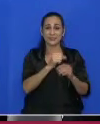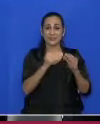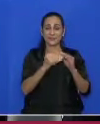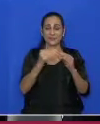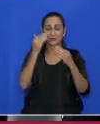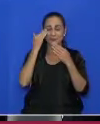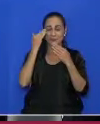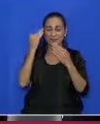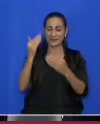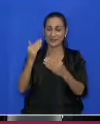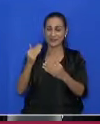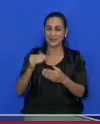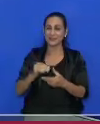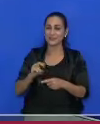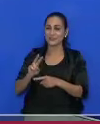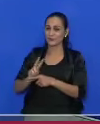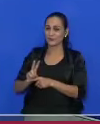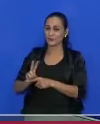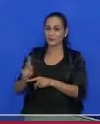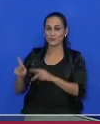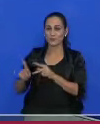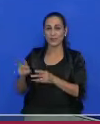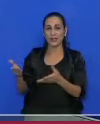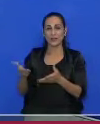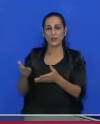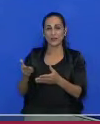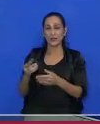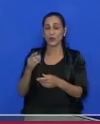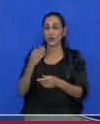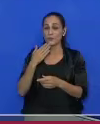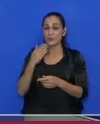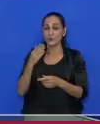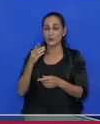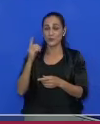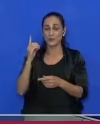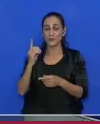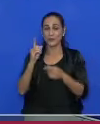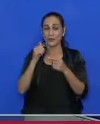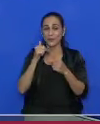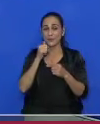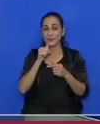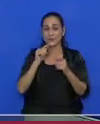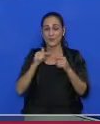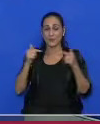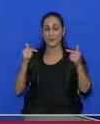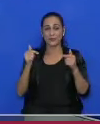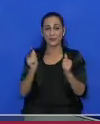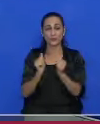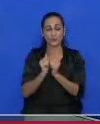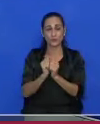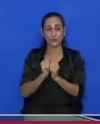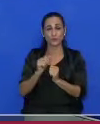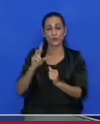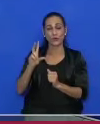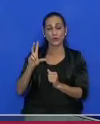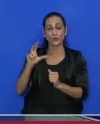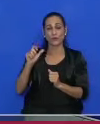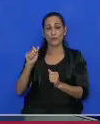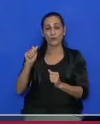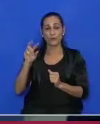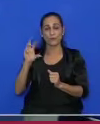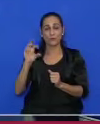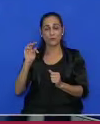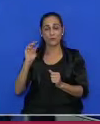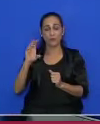confirmo. Muito obrigado, senhoras auditoras populares. E agora nós vamos pedir para a Beth, juntamente com o Walter, para que possamos